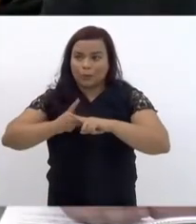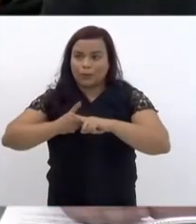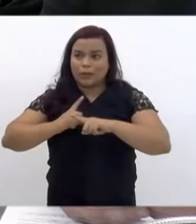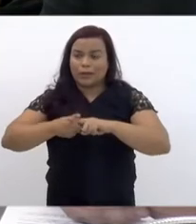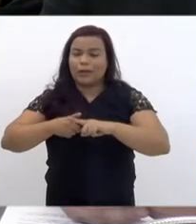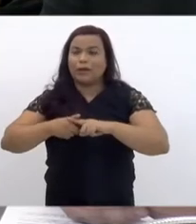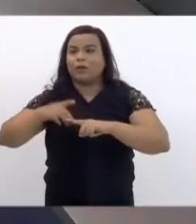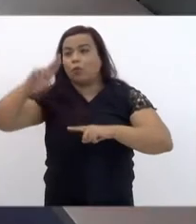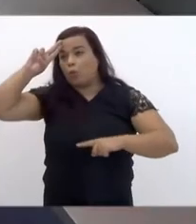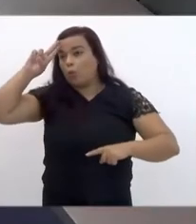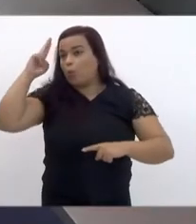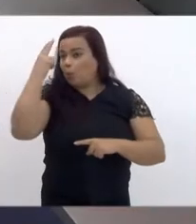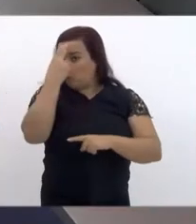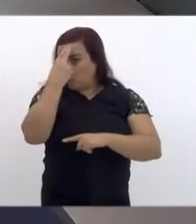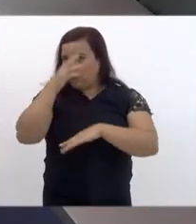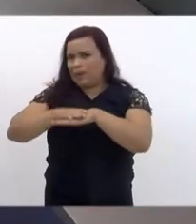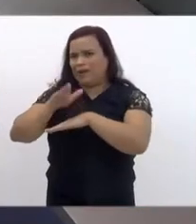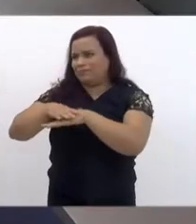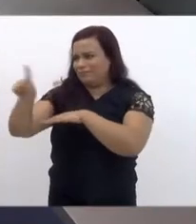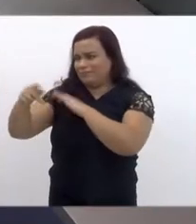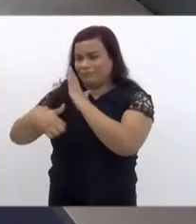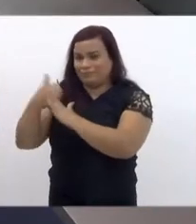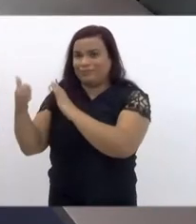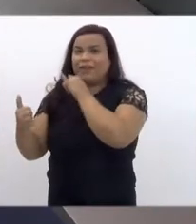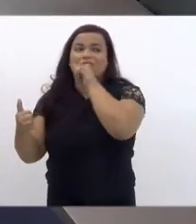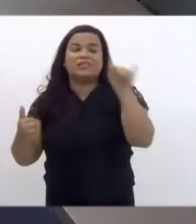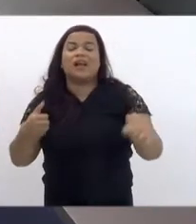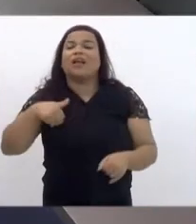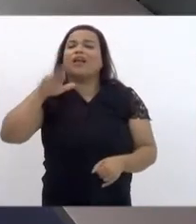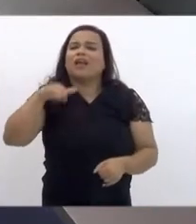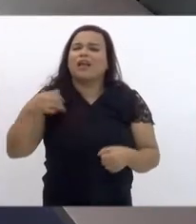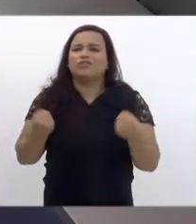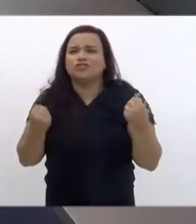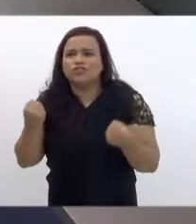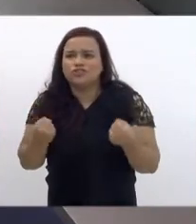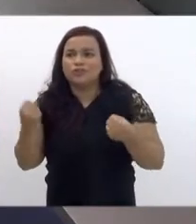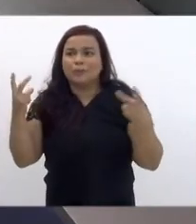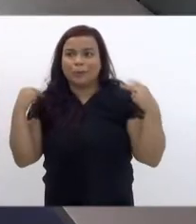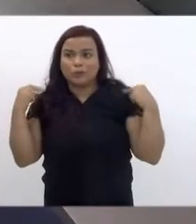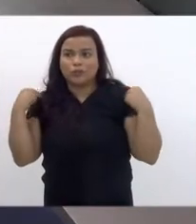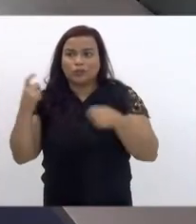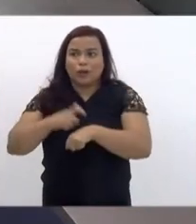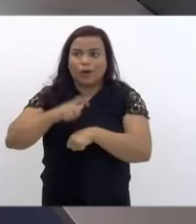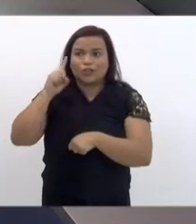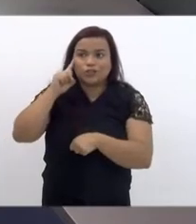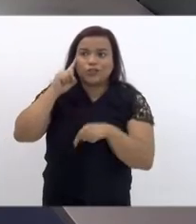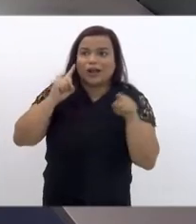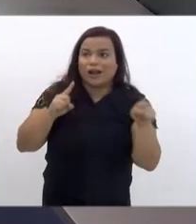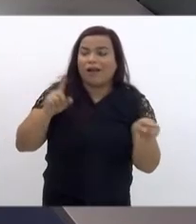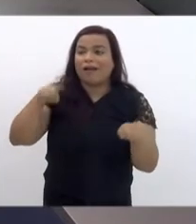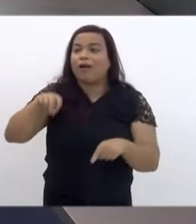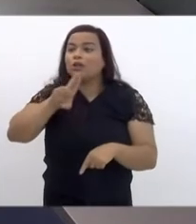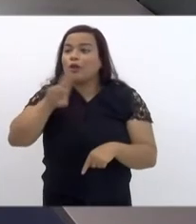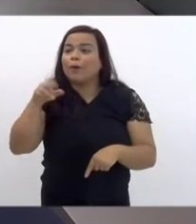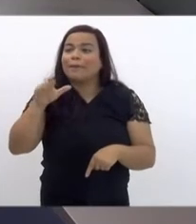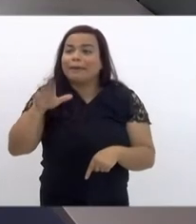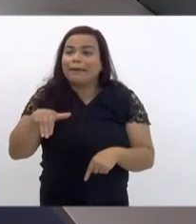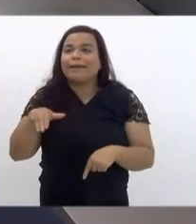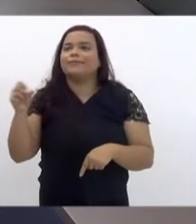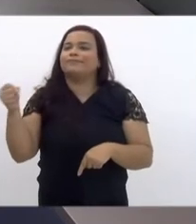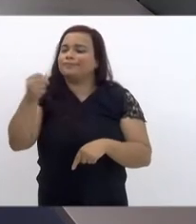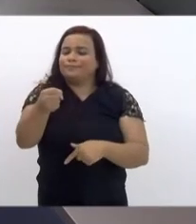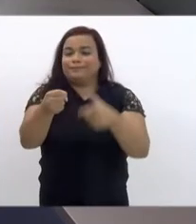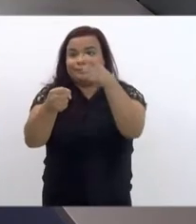ao Uber dizer, olha... Quem estava dirigindo esse veículo é fulano de tal, e esse fulano é que